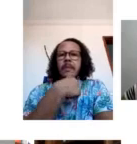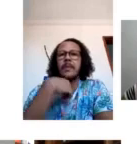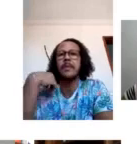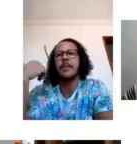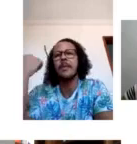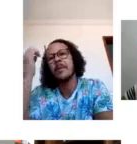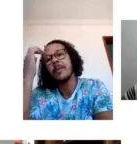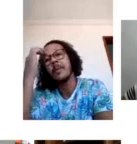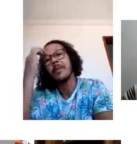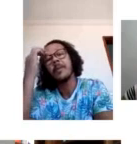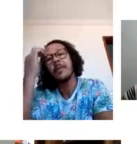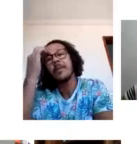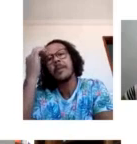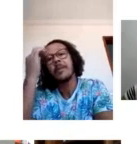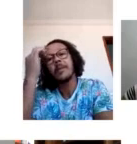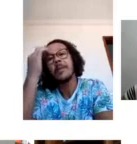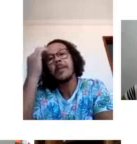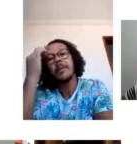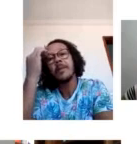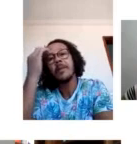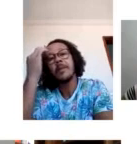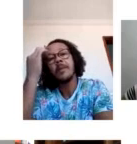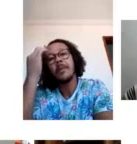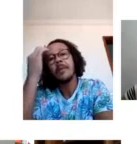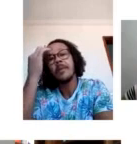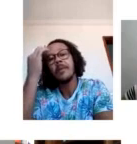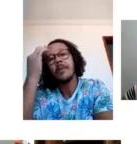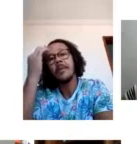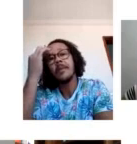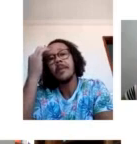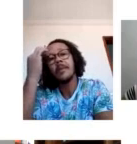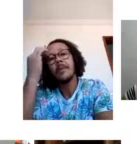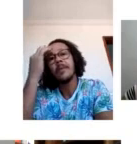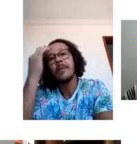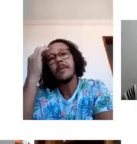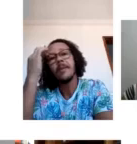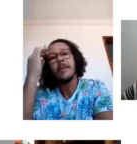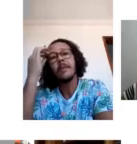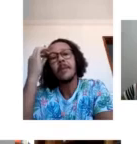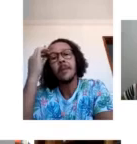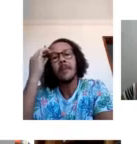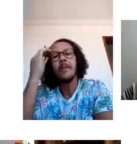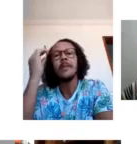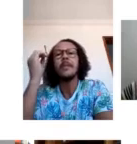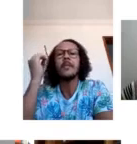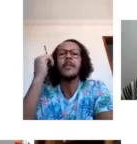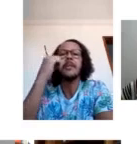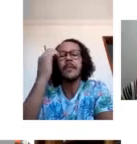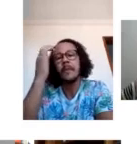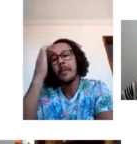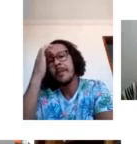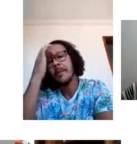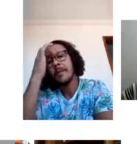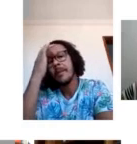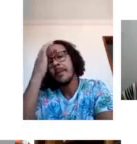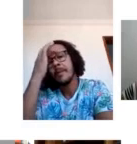conjunto de grupos, né, de estudos. A princípio, nós tínhamos previsto o estudo de 4 temas, né? Seria